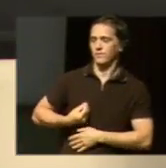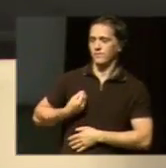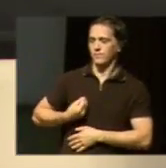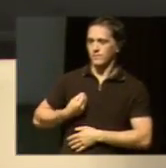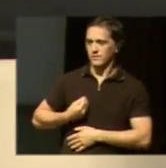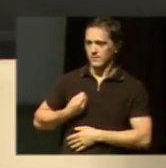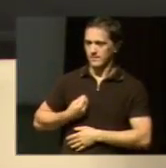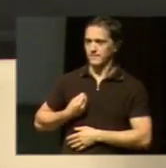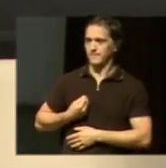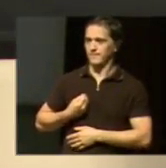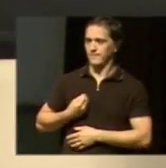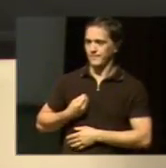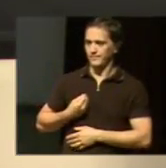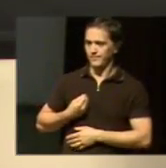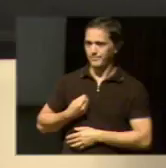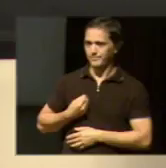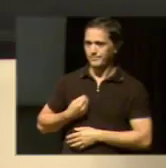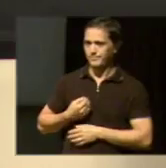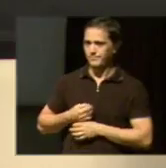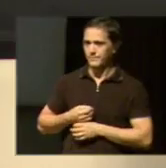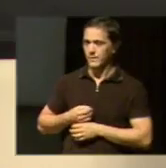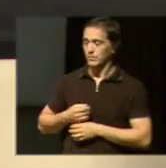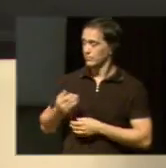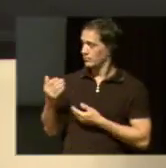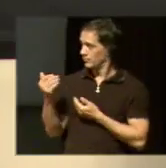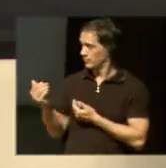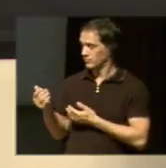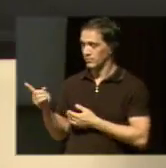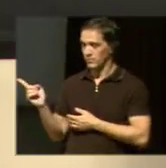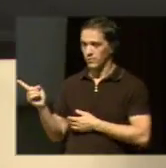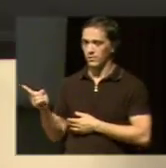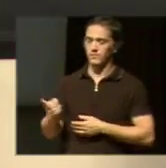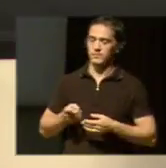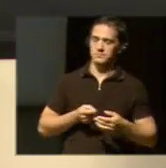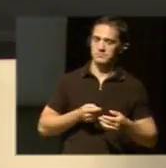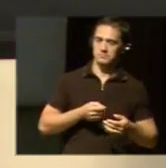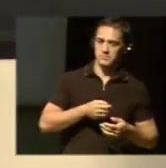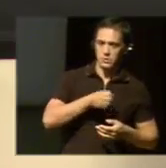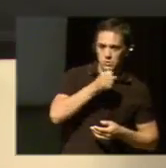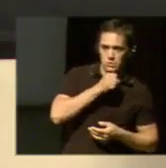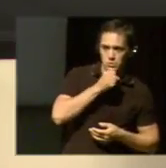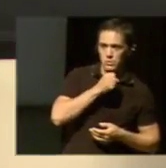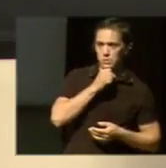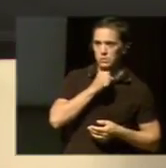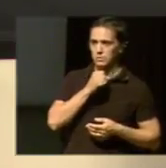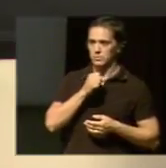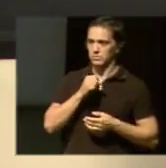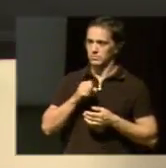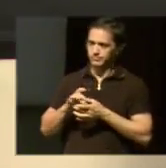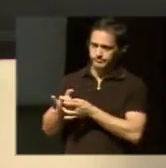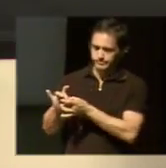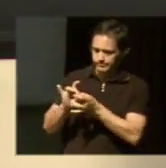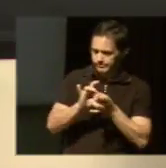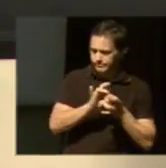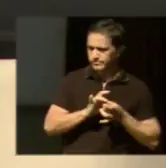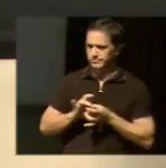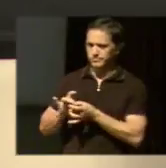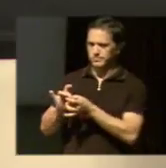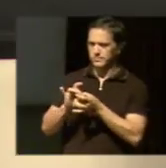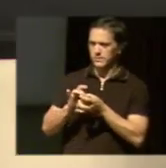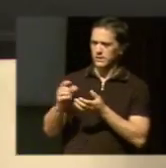E esses jovens e velhos trazem livros, os velhos trazem livros